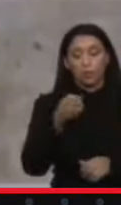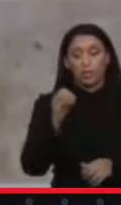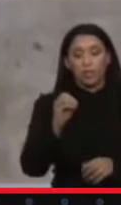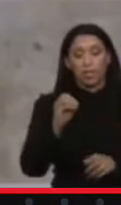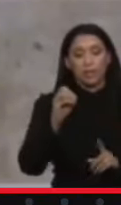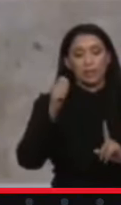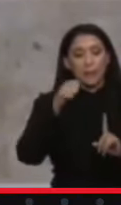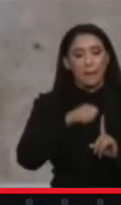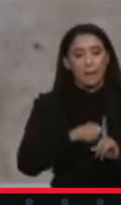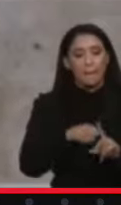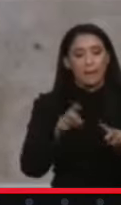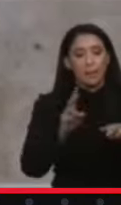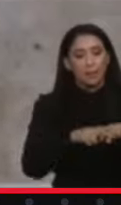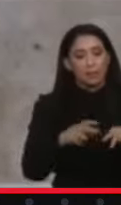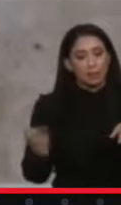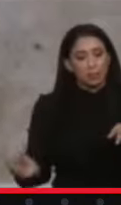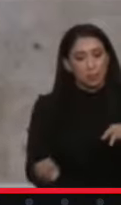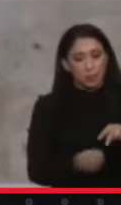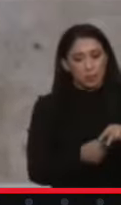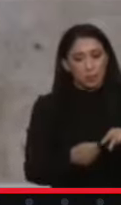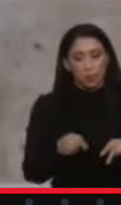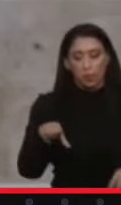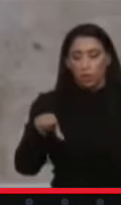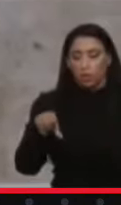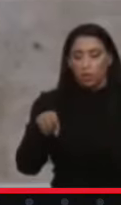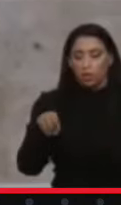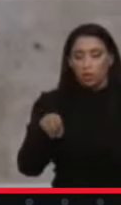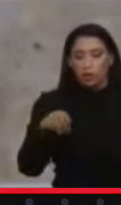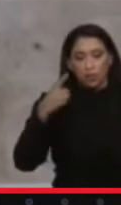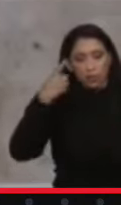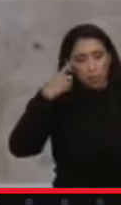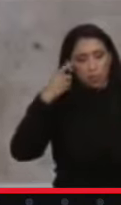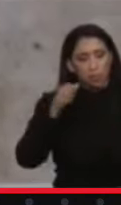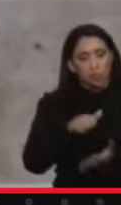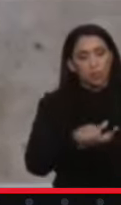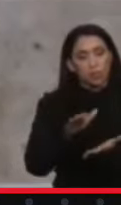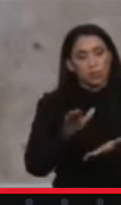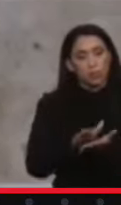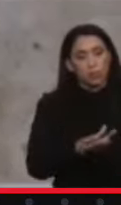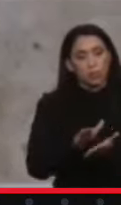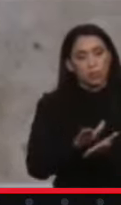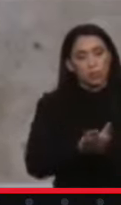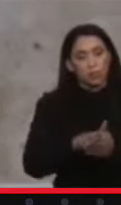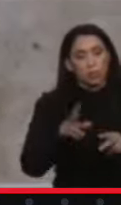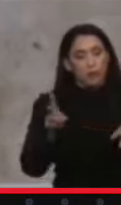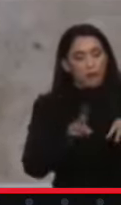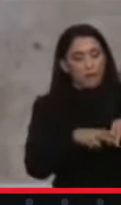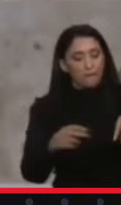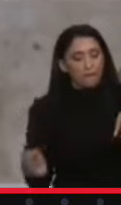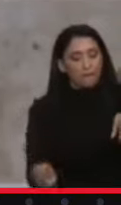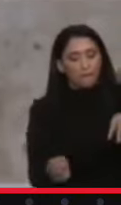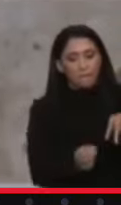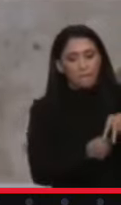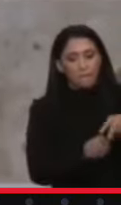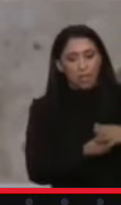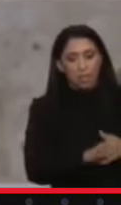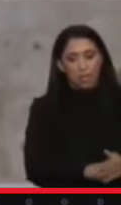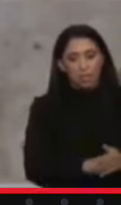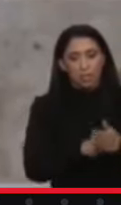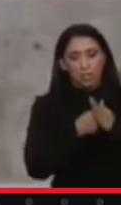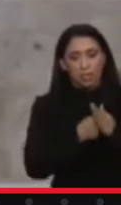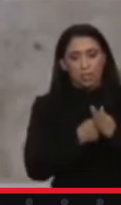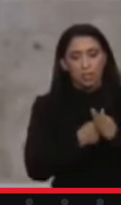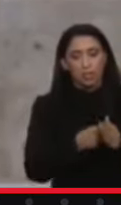8 anos e 10 meses de reclusão e 90 dias multa, em regime fechado, como o